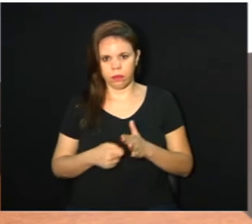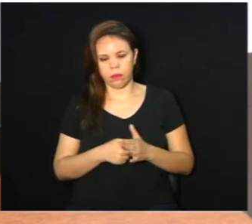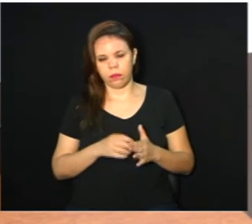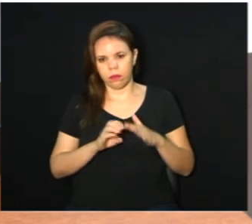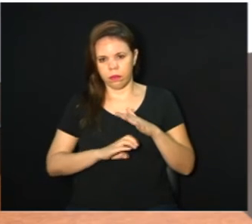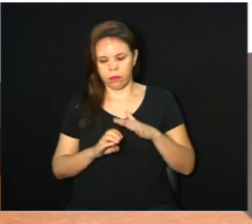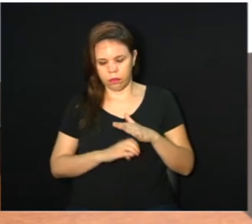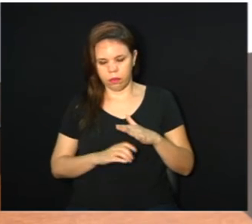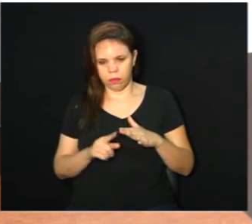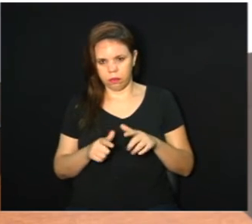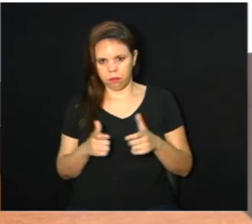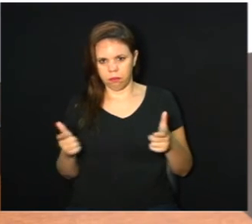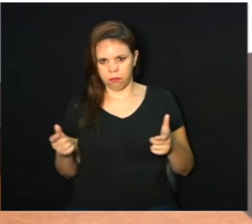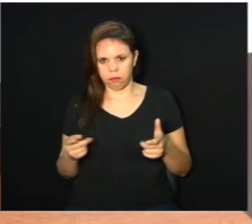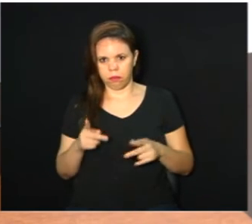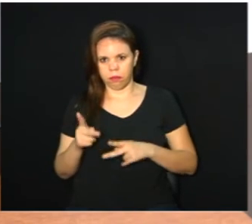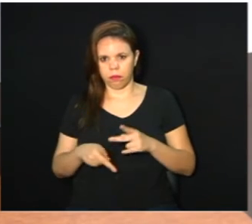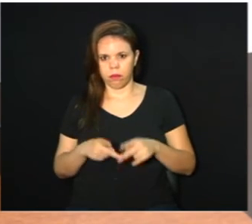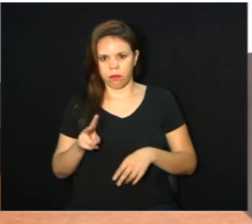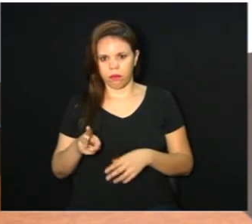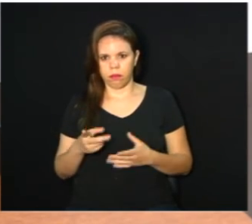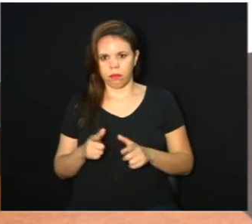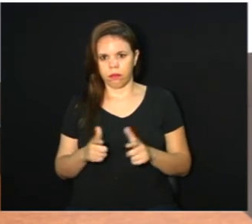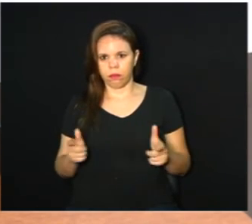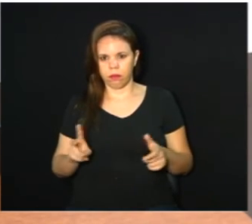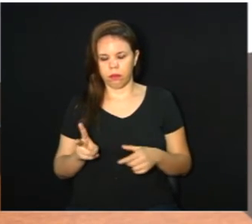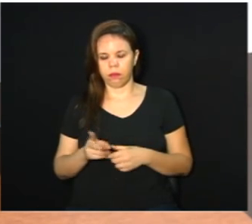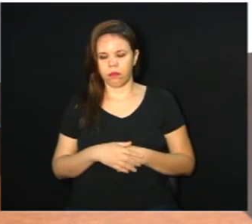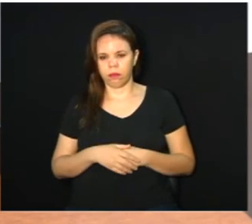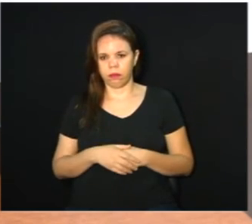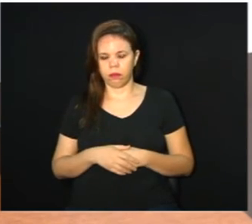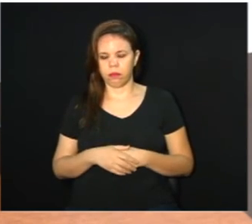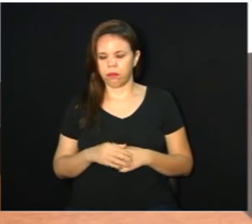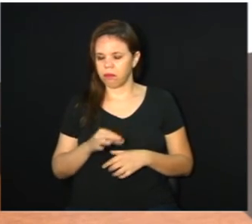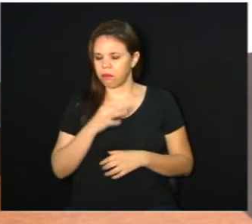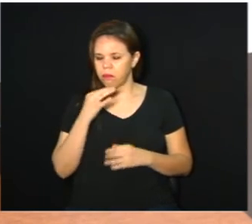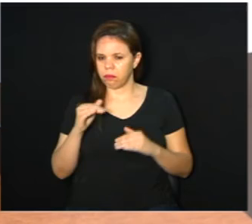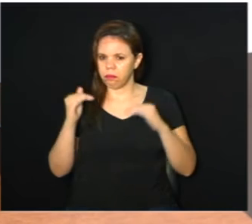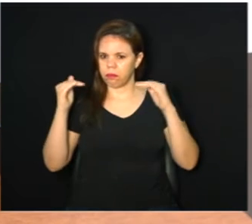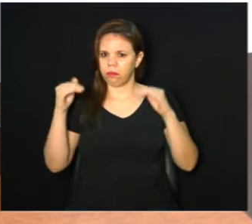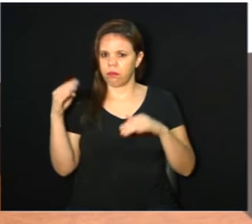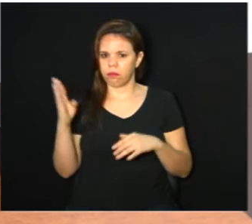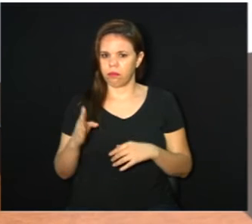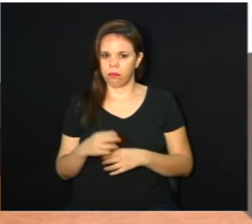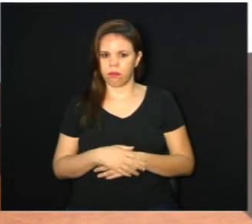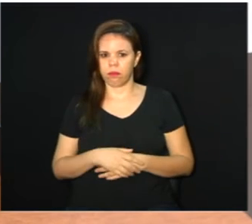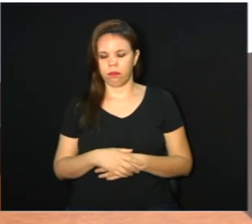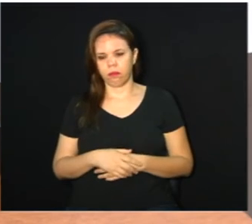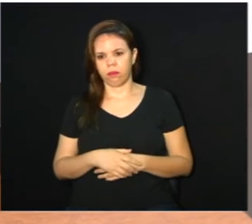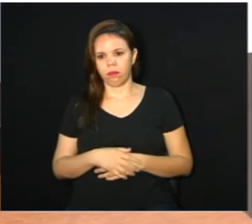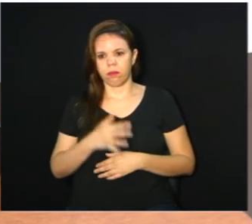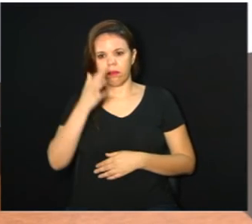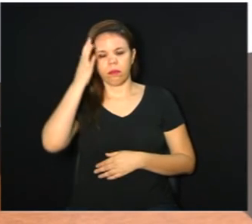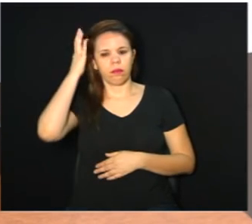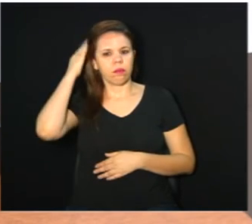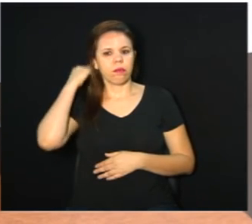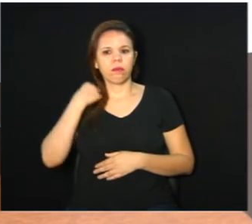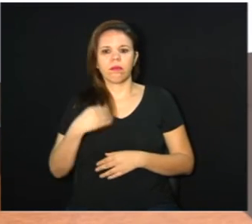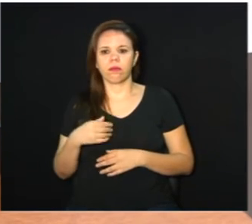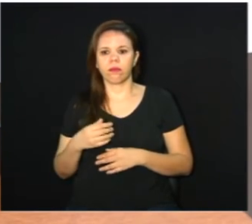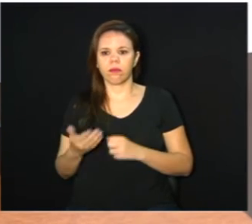muito grande. Se vocês pegarem, é um crescimento exponencial muito elevado no Brasil. E,